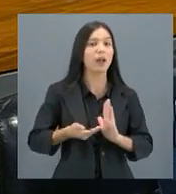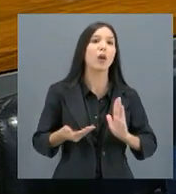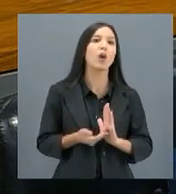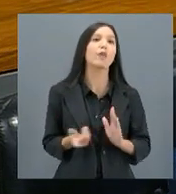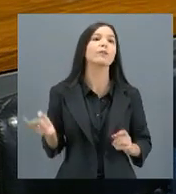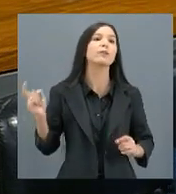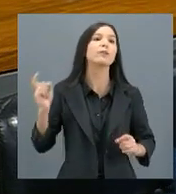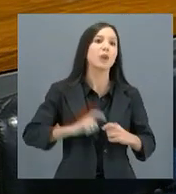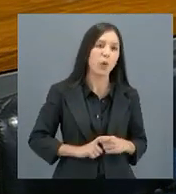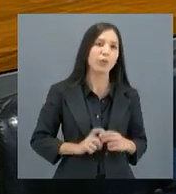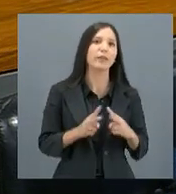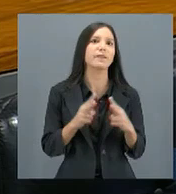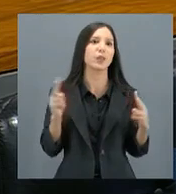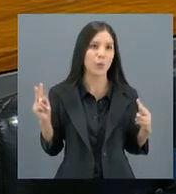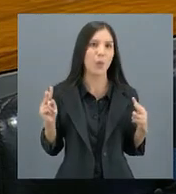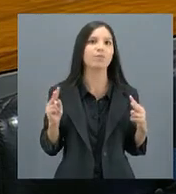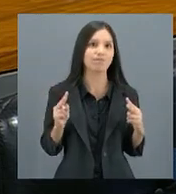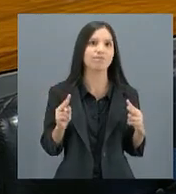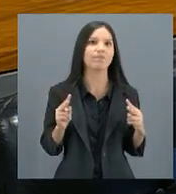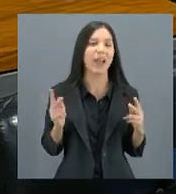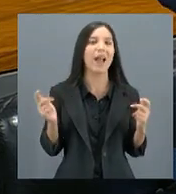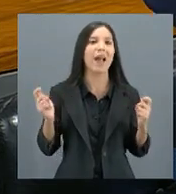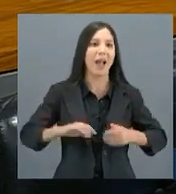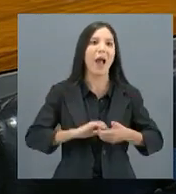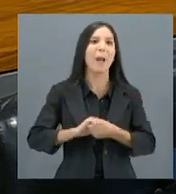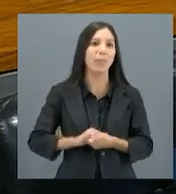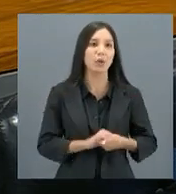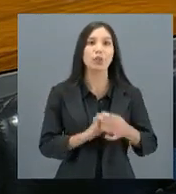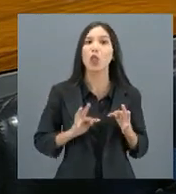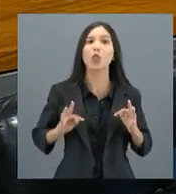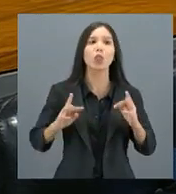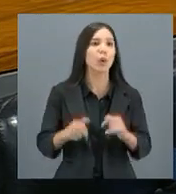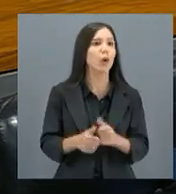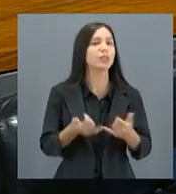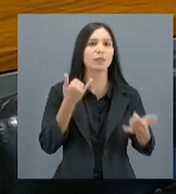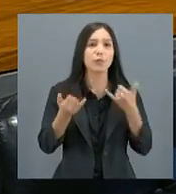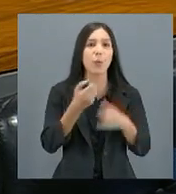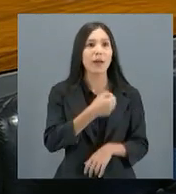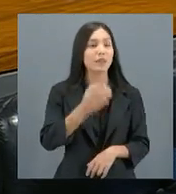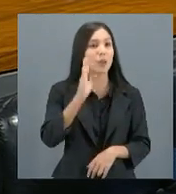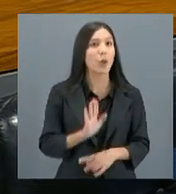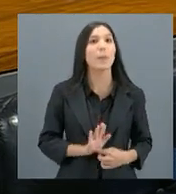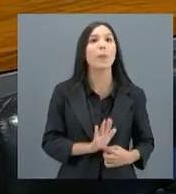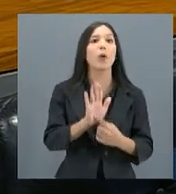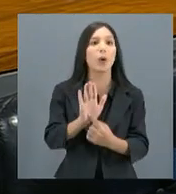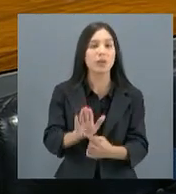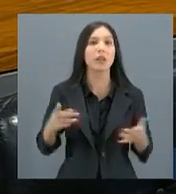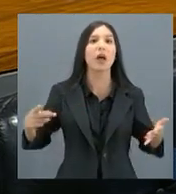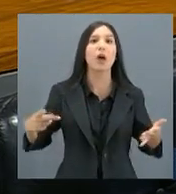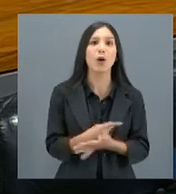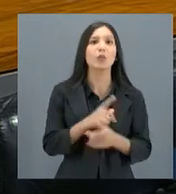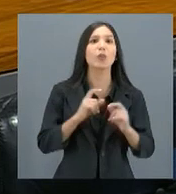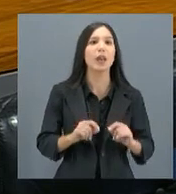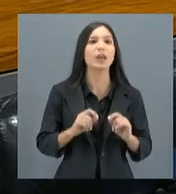os cassinos online, né? E hoje está aí, todos os veículos, senador Cajuru, do Brasil, mostrando a tragédia